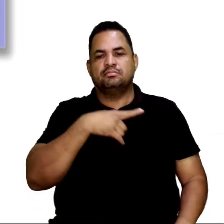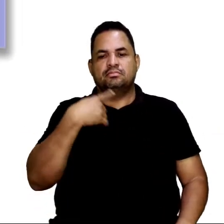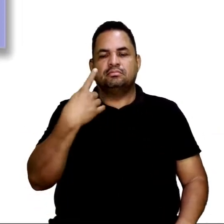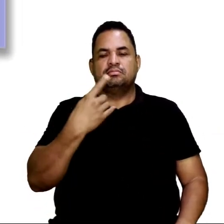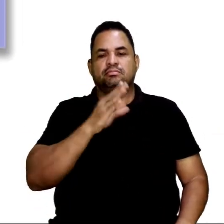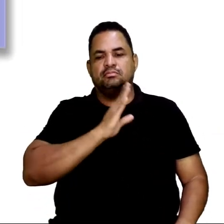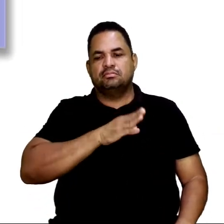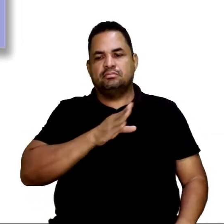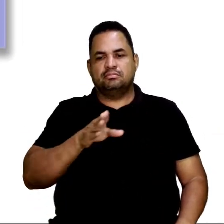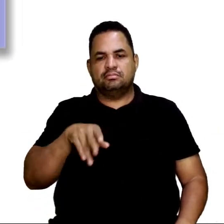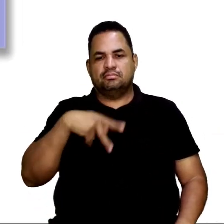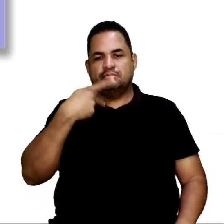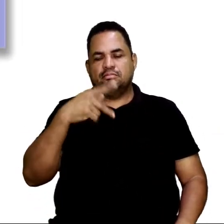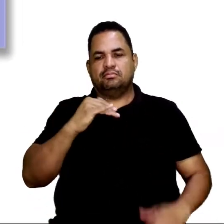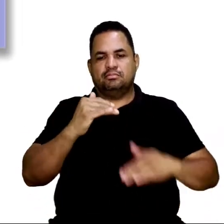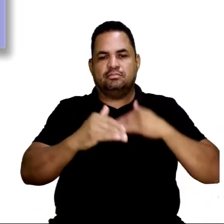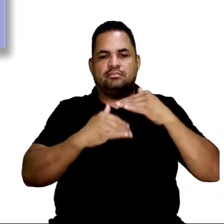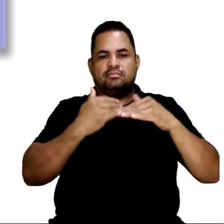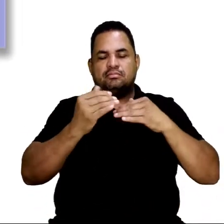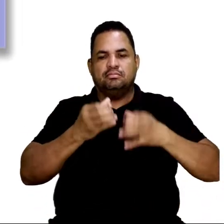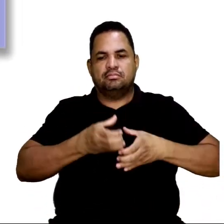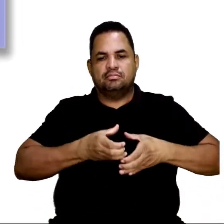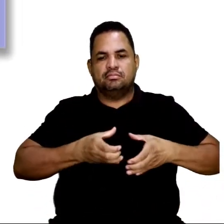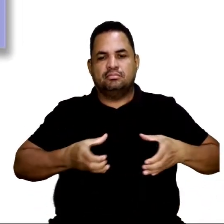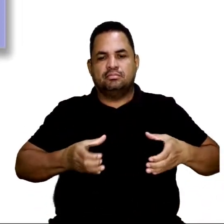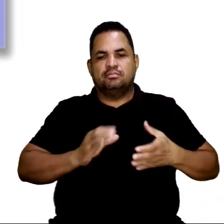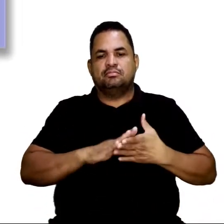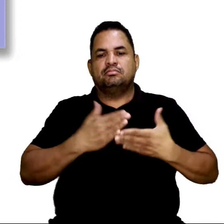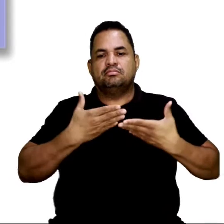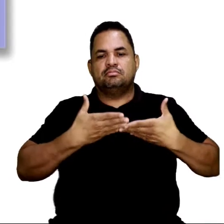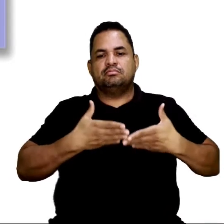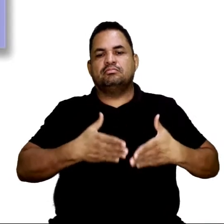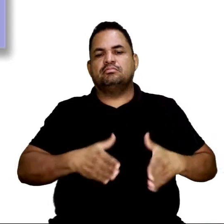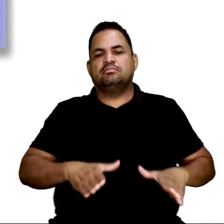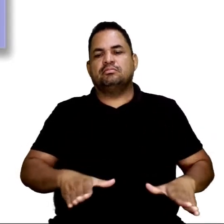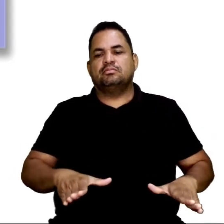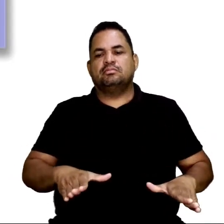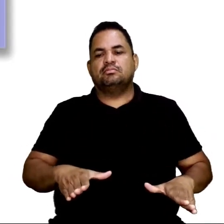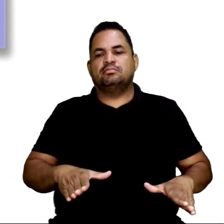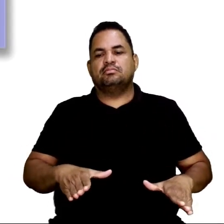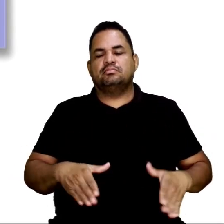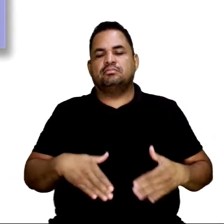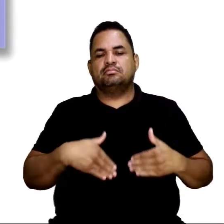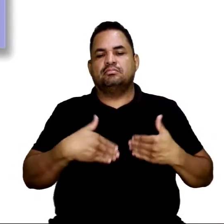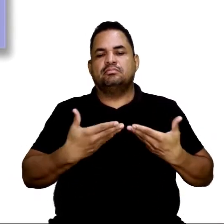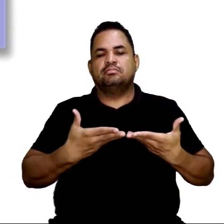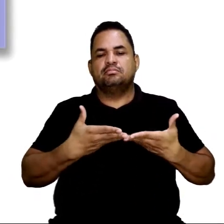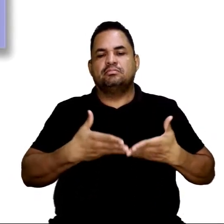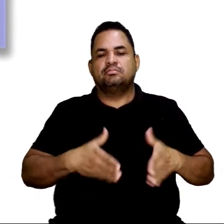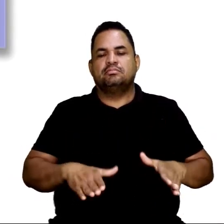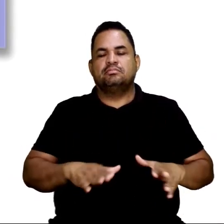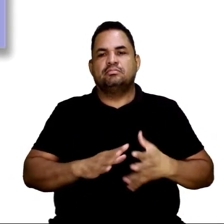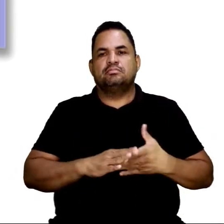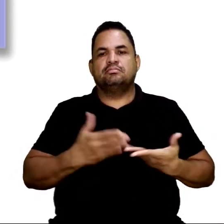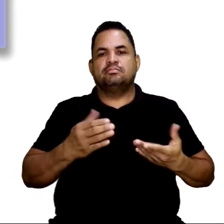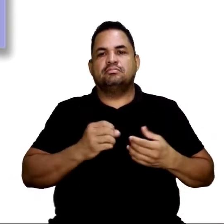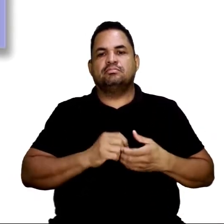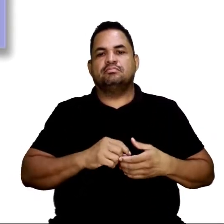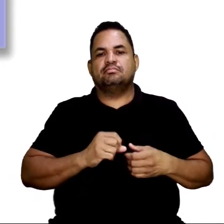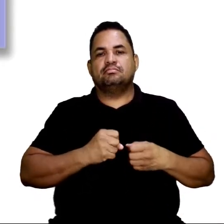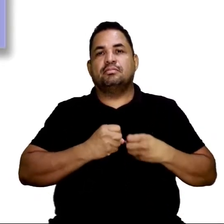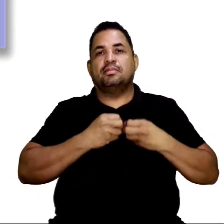etapa falar sobre o desenvolvimento embrionário humano e nascimento, gente. O milagre da vida,